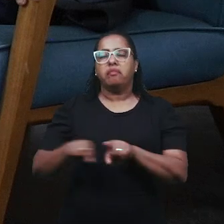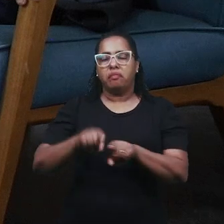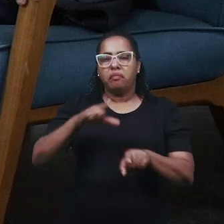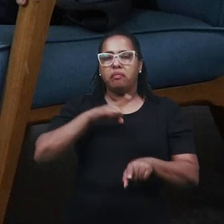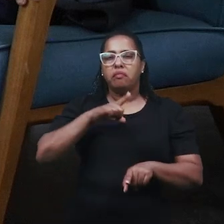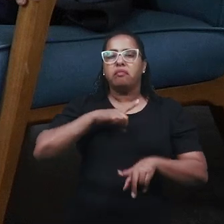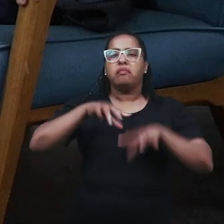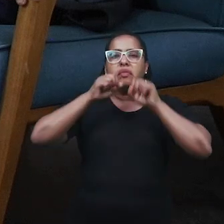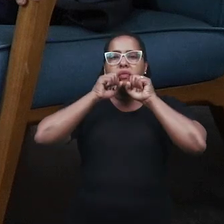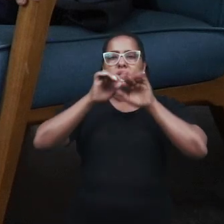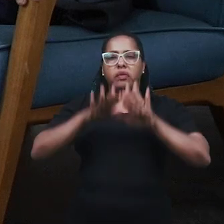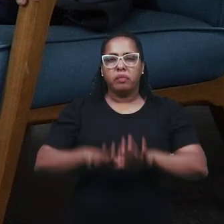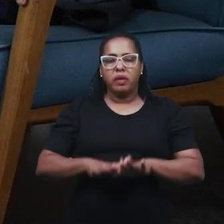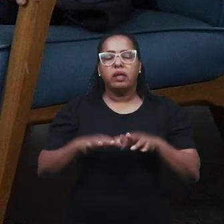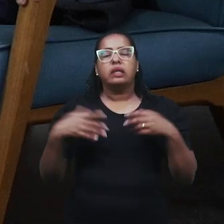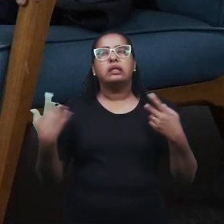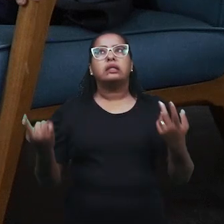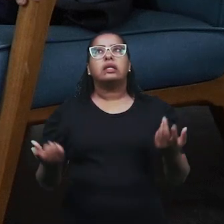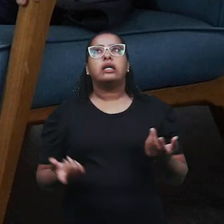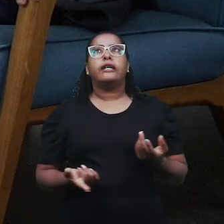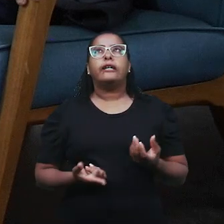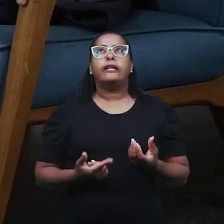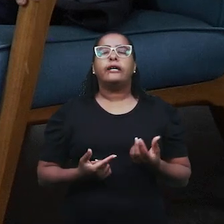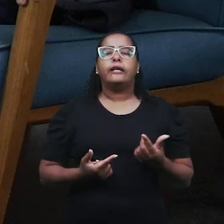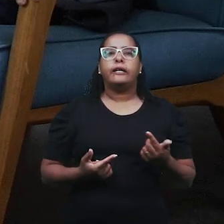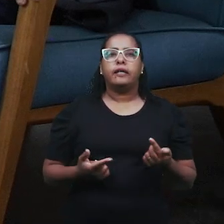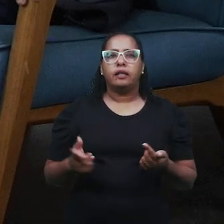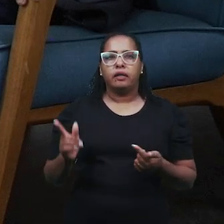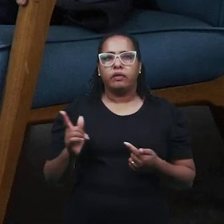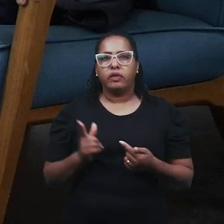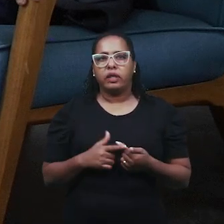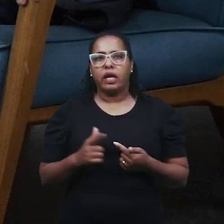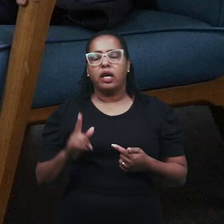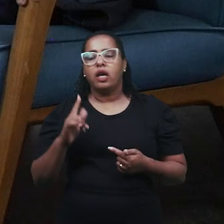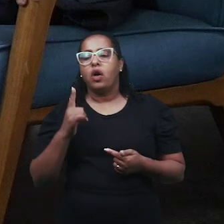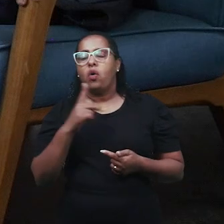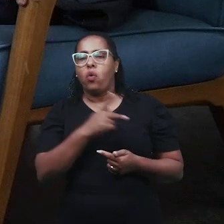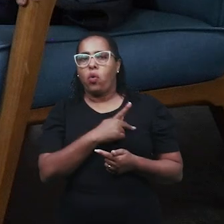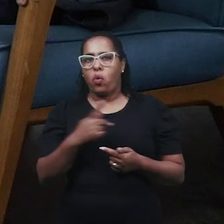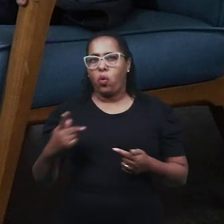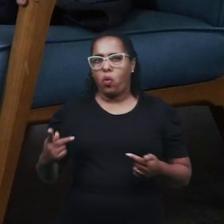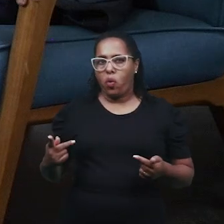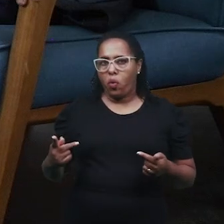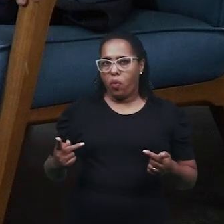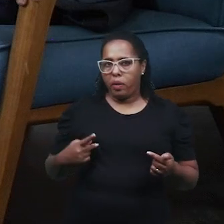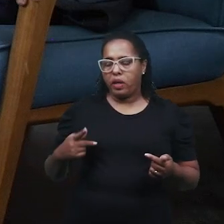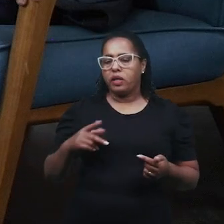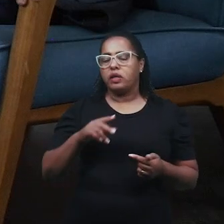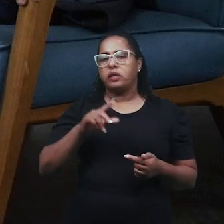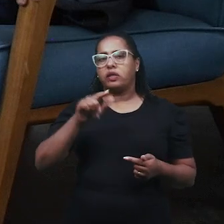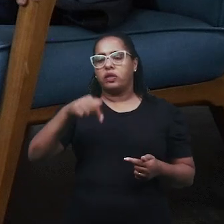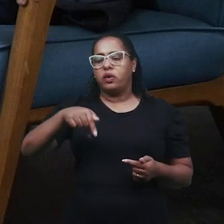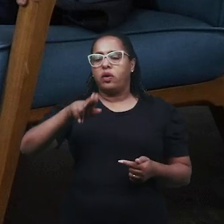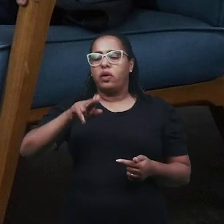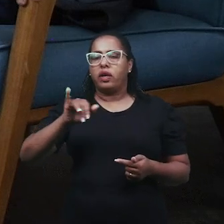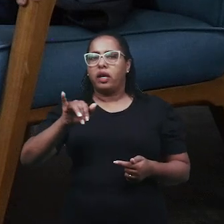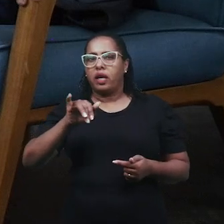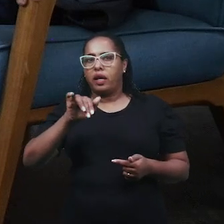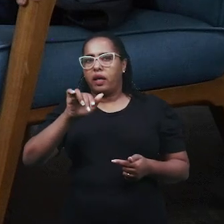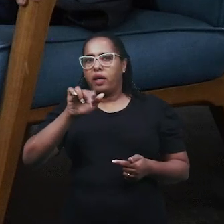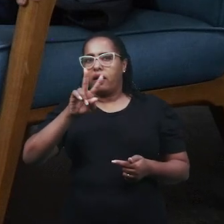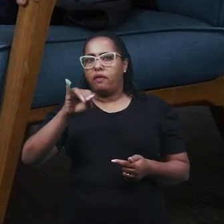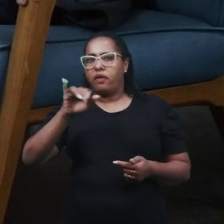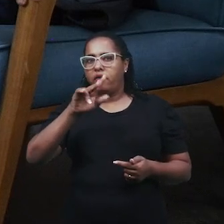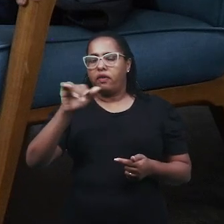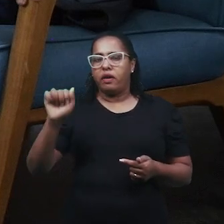bênção. Então nós tivemos, além disso, nós tivemos um pastor da Quirguízia, que já estive aqui uns